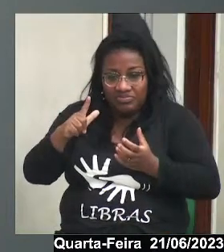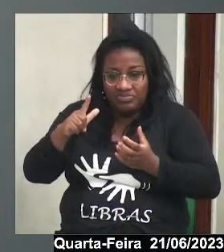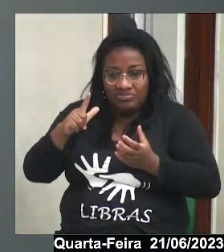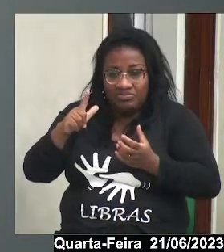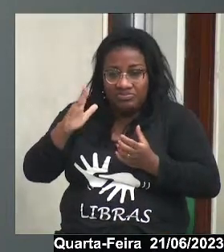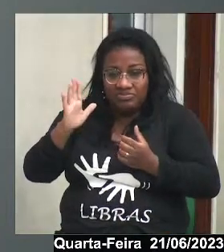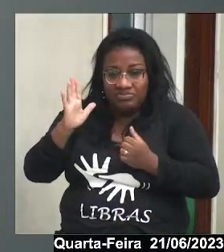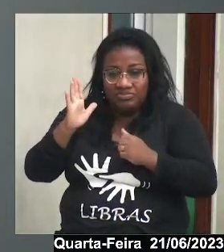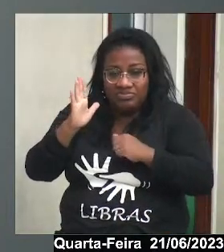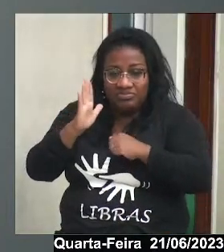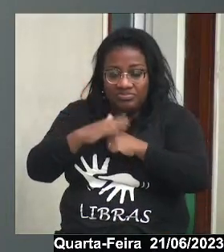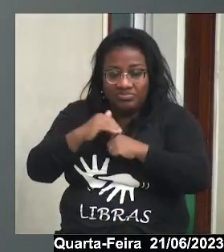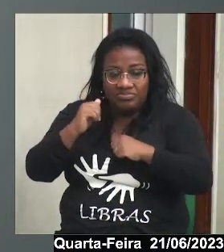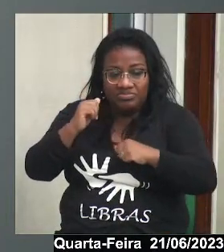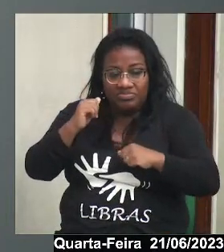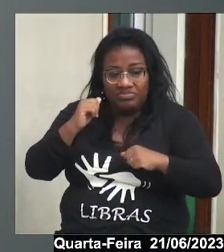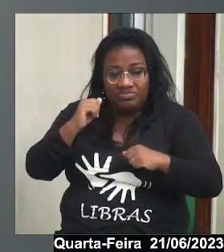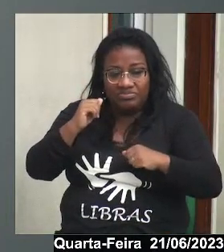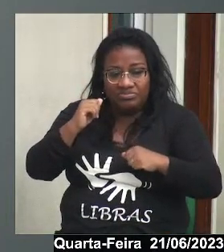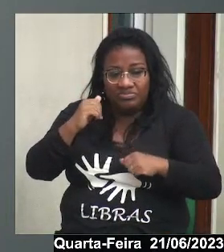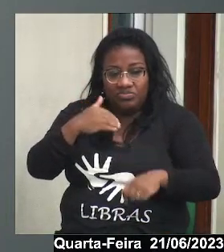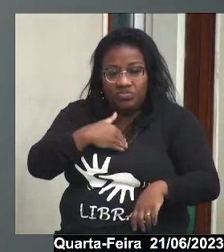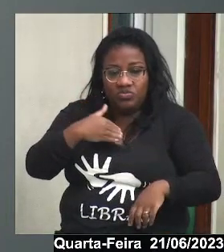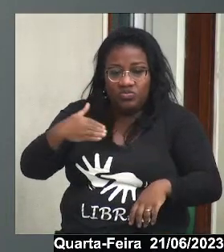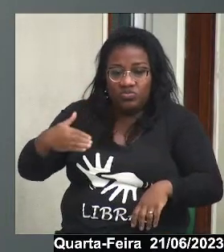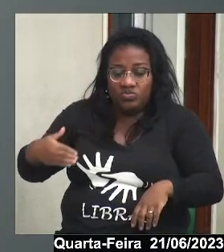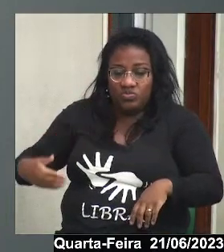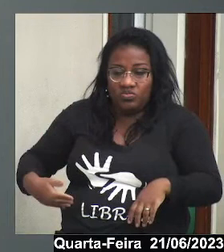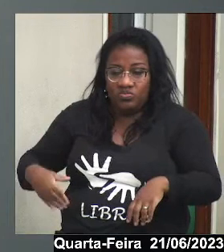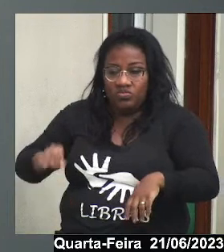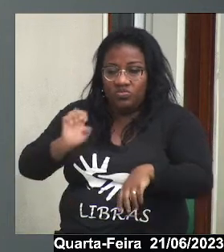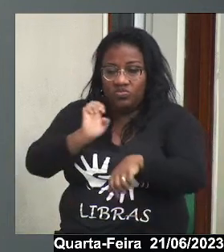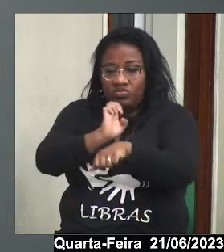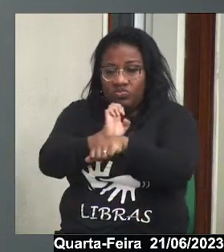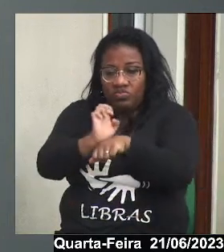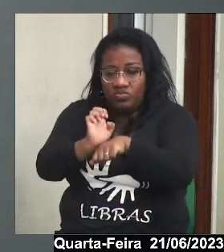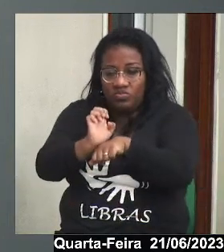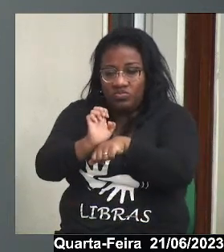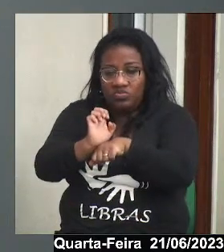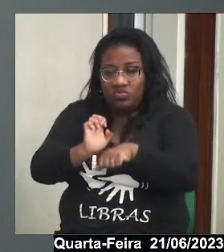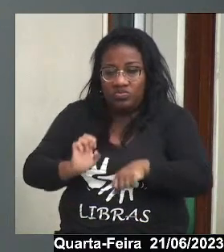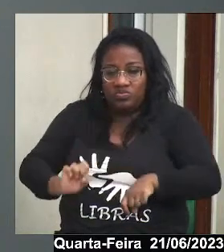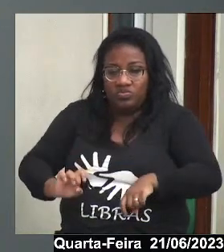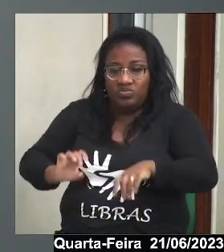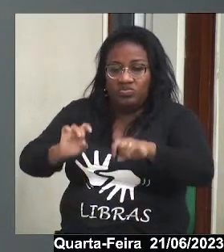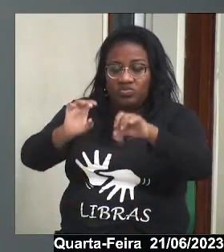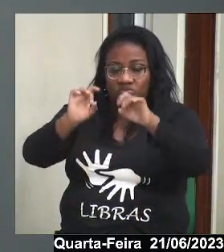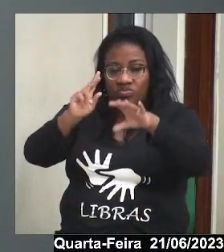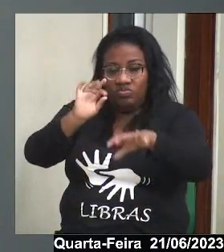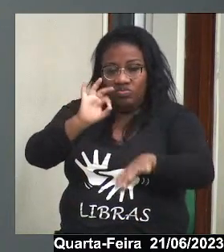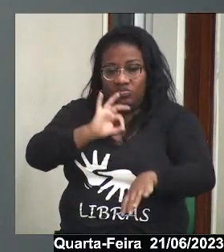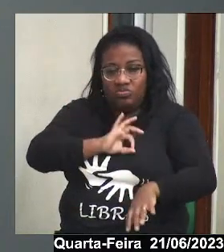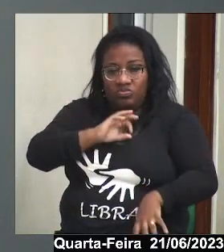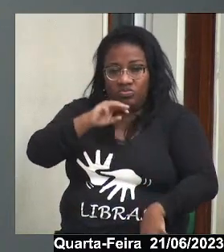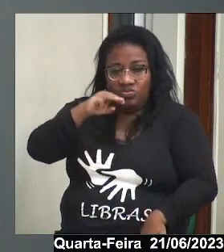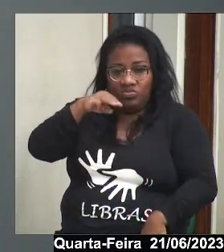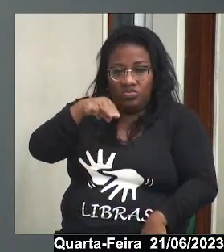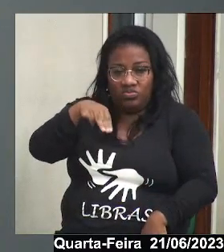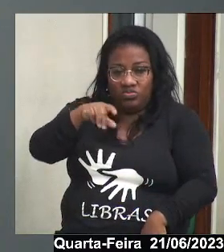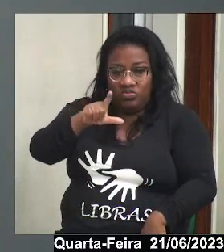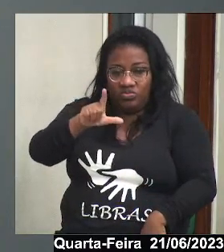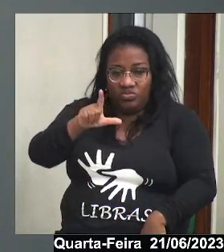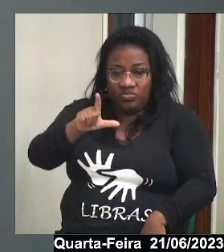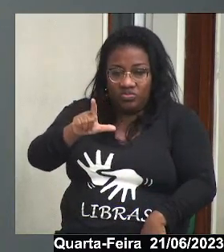para chamar a atenção, tá? Do nosso governador do estado e em especial da Polícia Militar, que